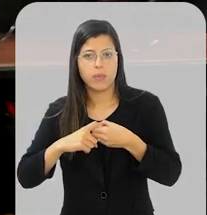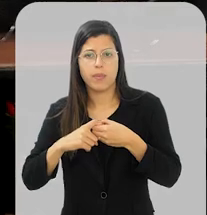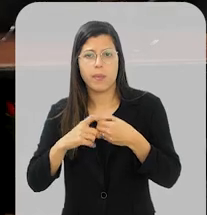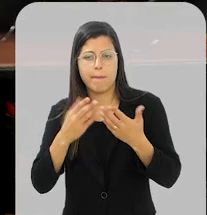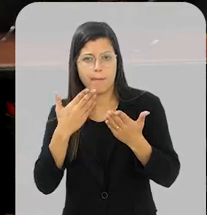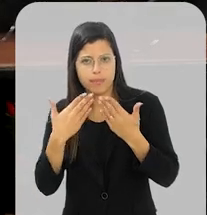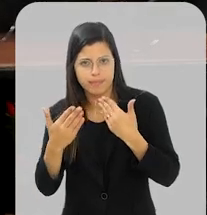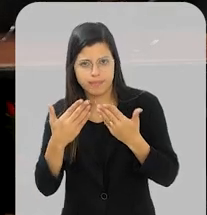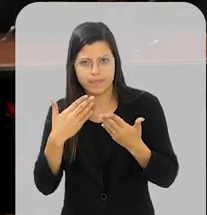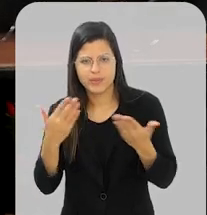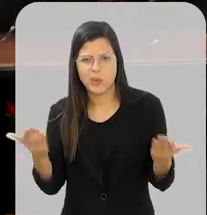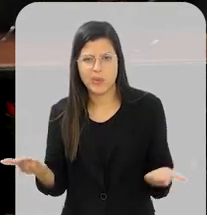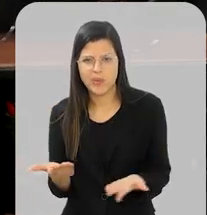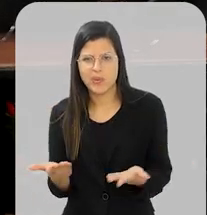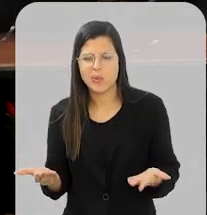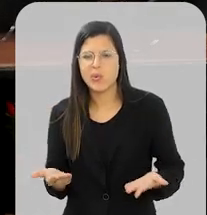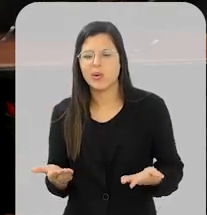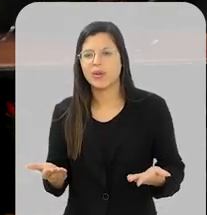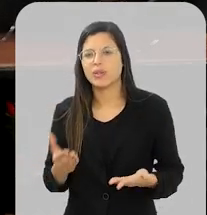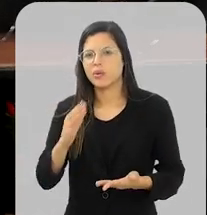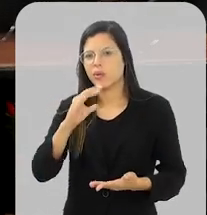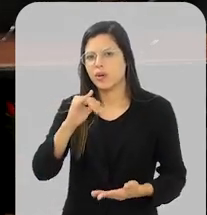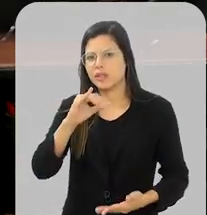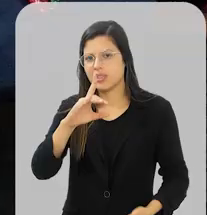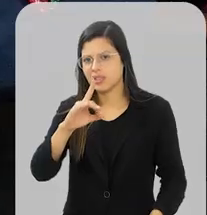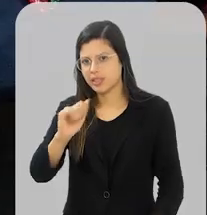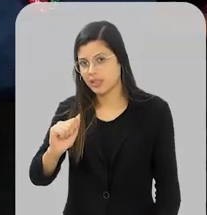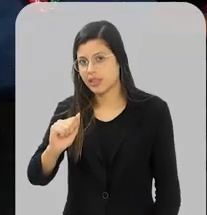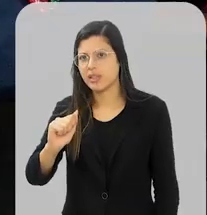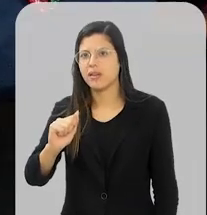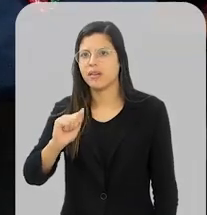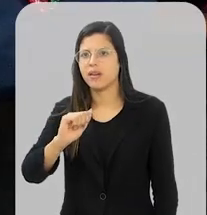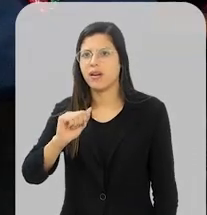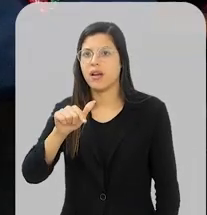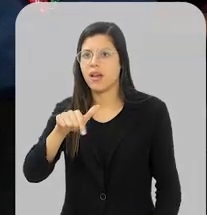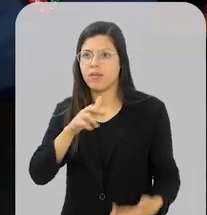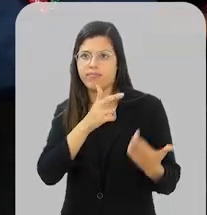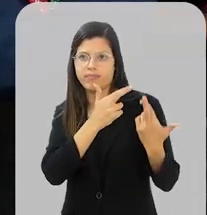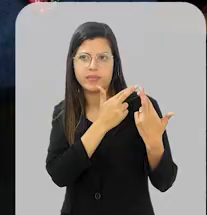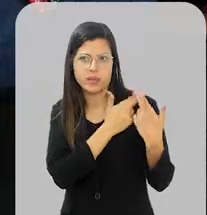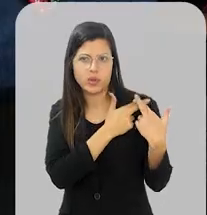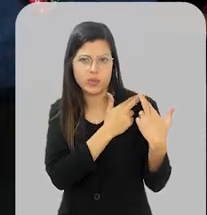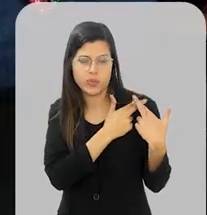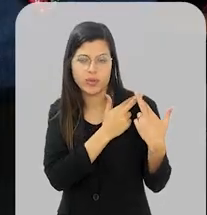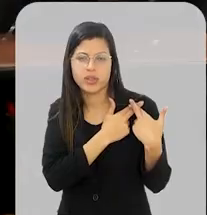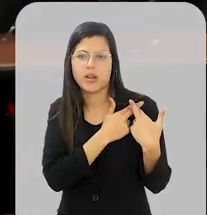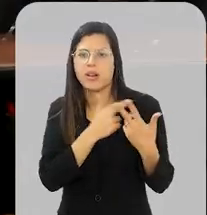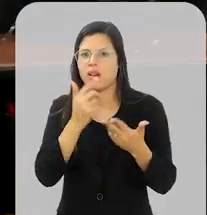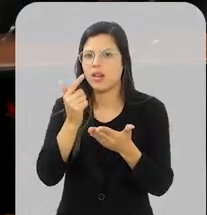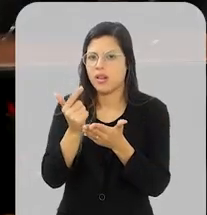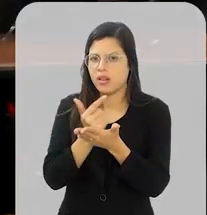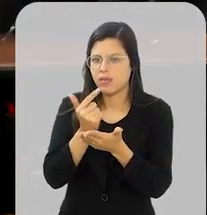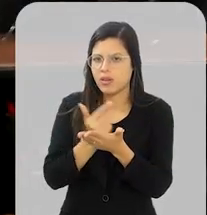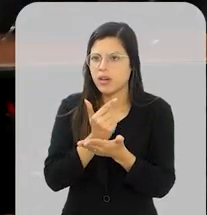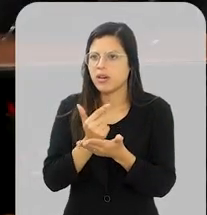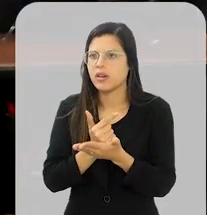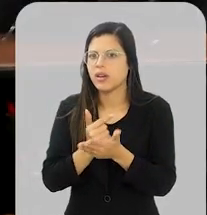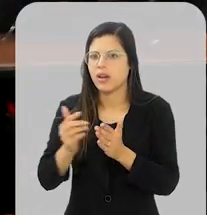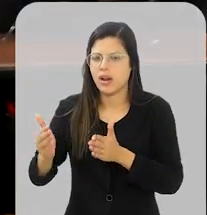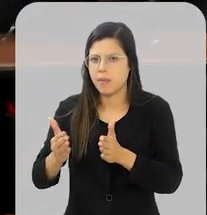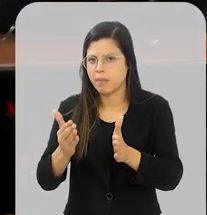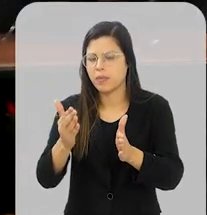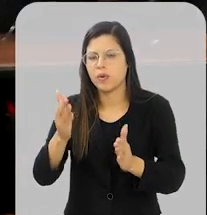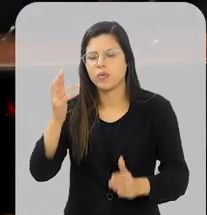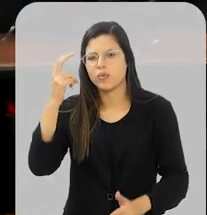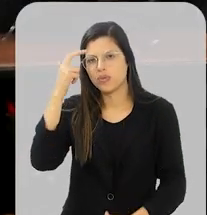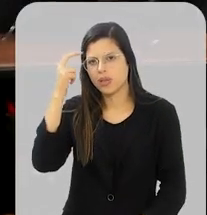Voltamos no nosso bate-papo de hoje com a Cida Batista, que é a responsável pela livraria e sebo Caminhos